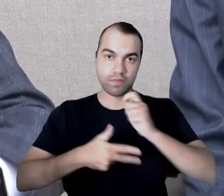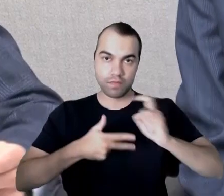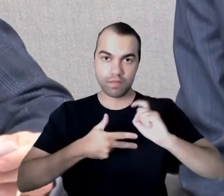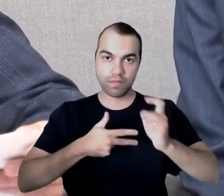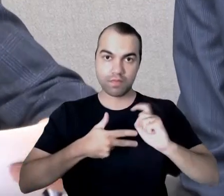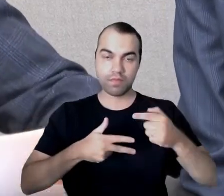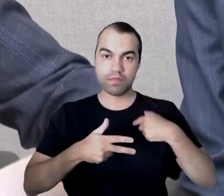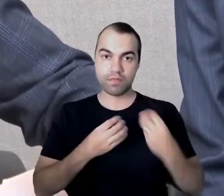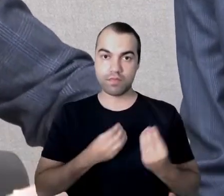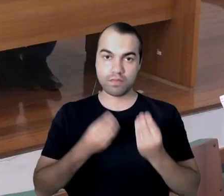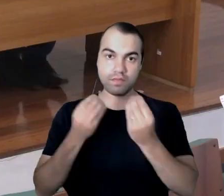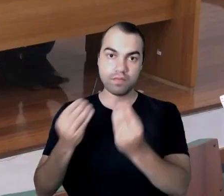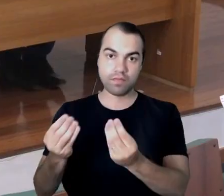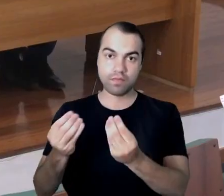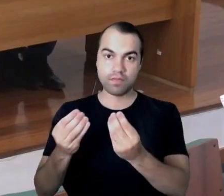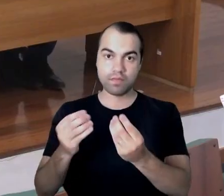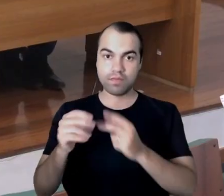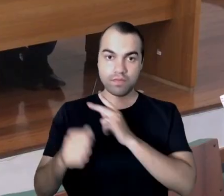deputado yolando